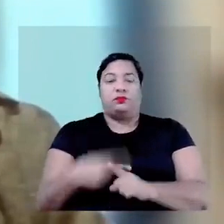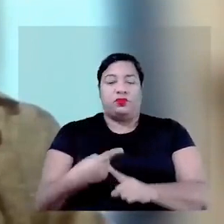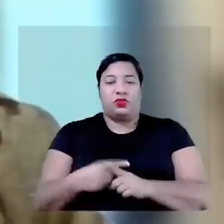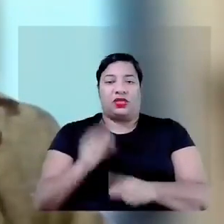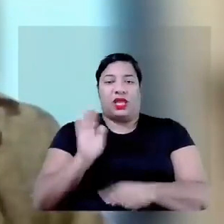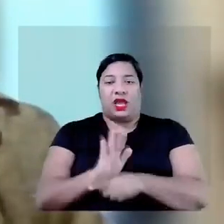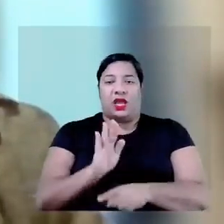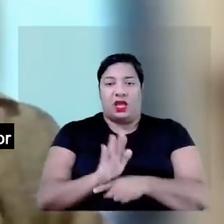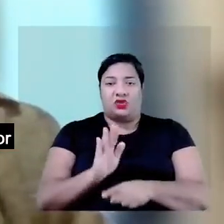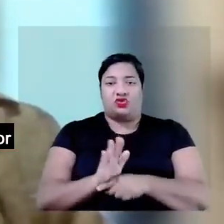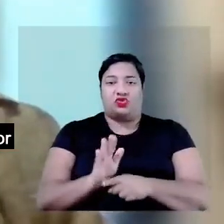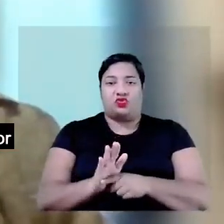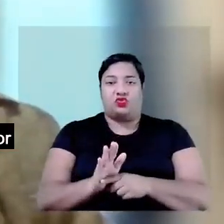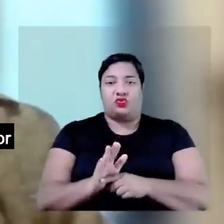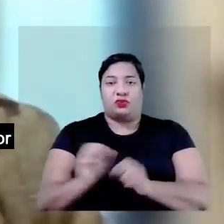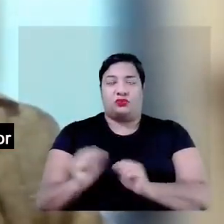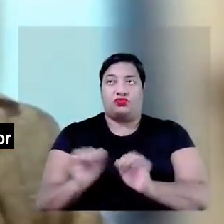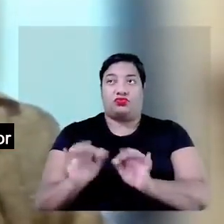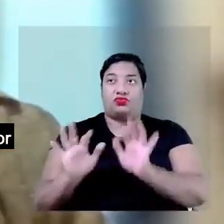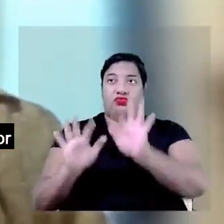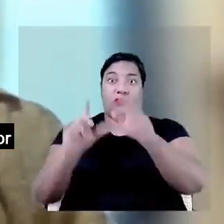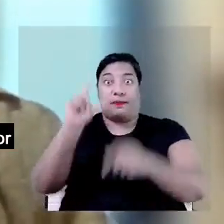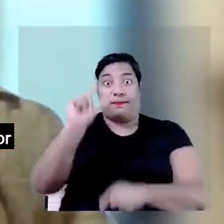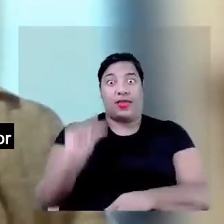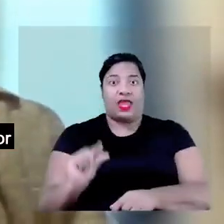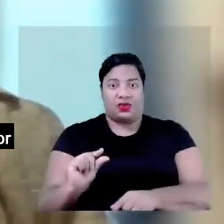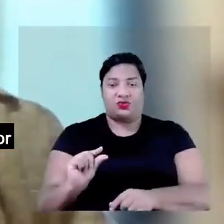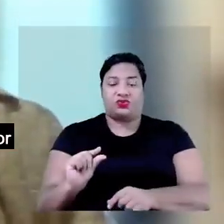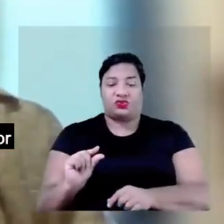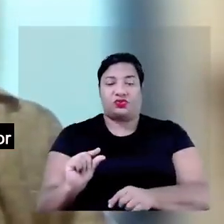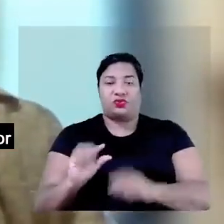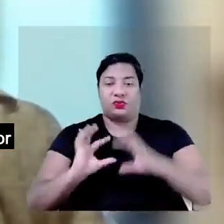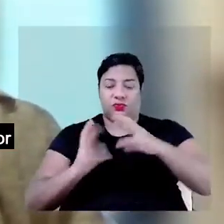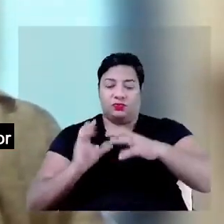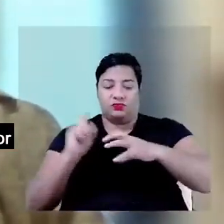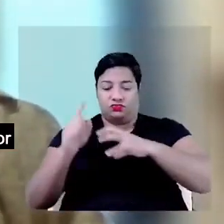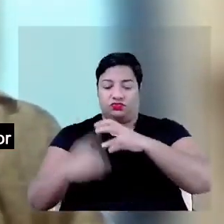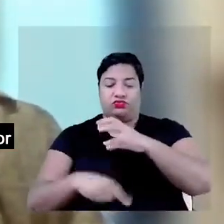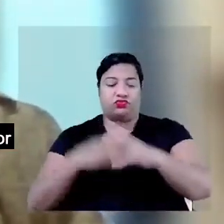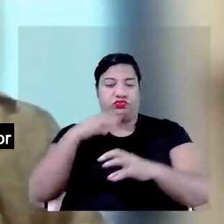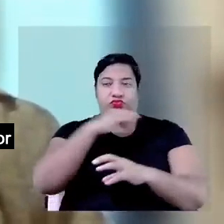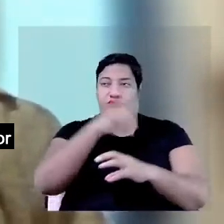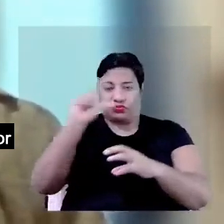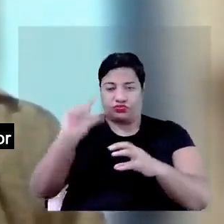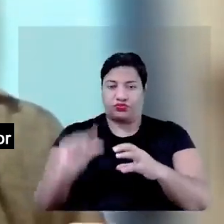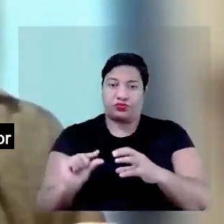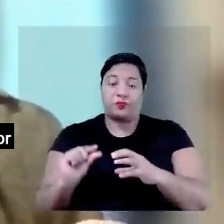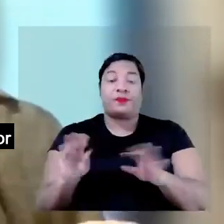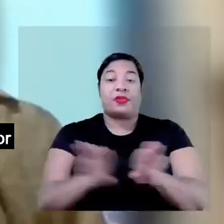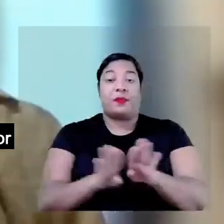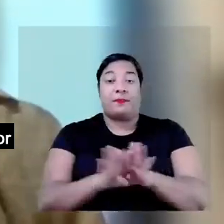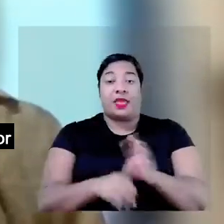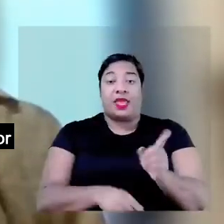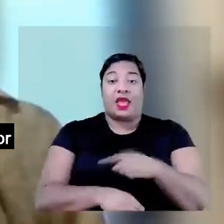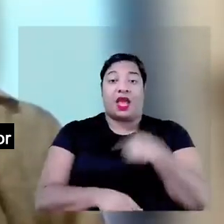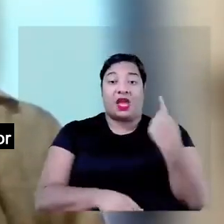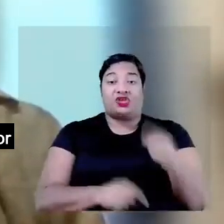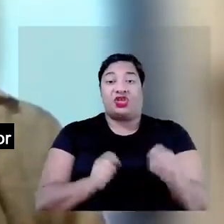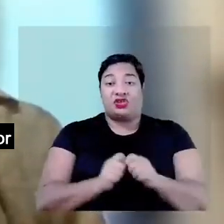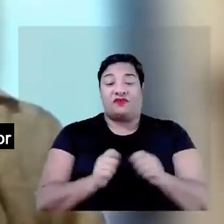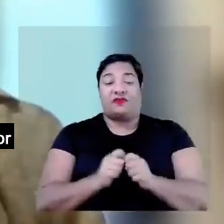no perfil de emissões de gases de efeito estufa. No setor, a gente faz, por exemplo, a